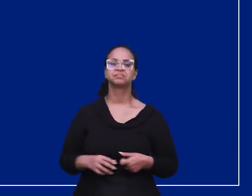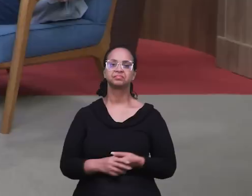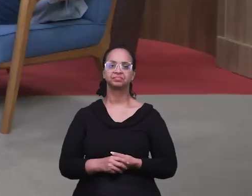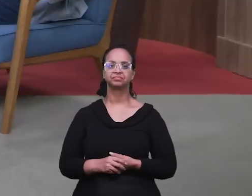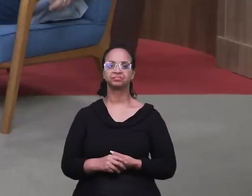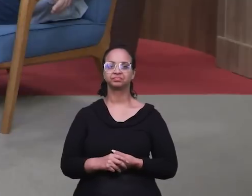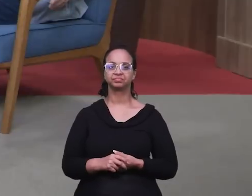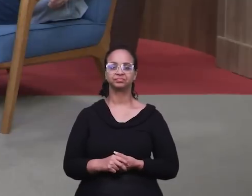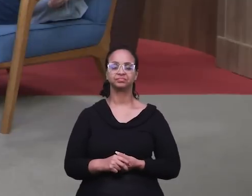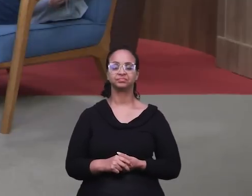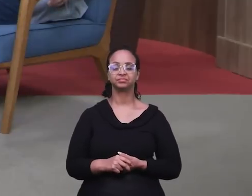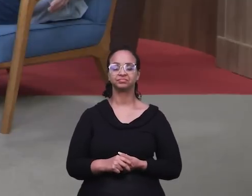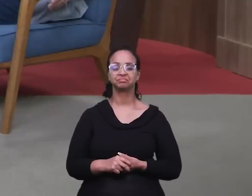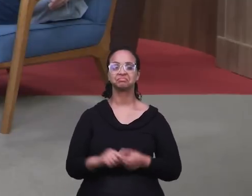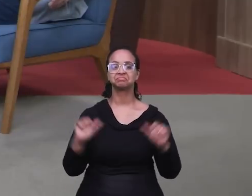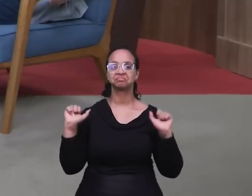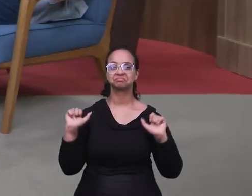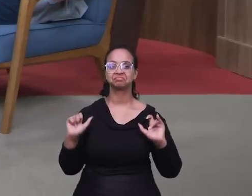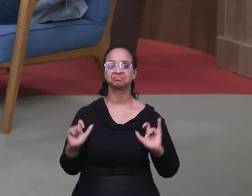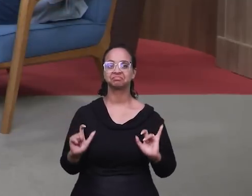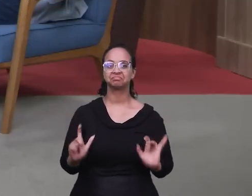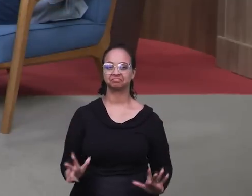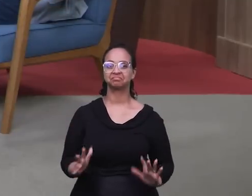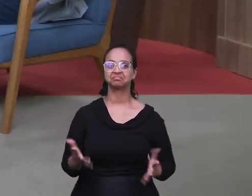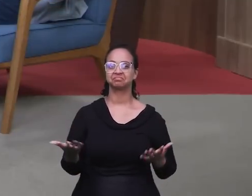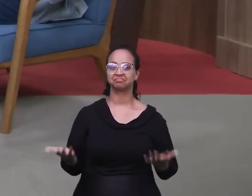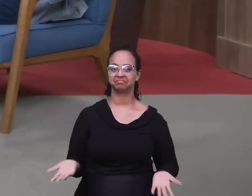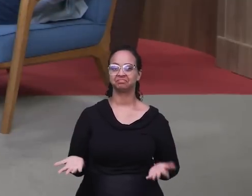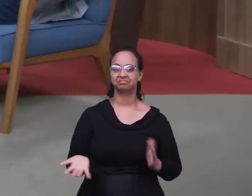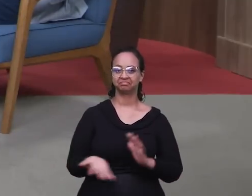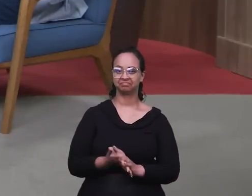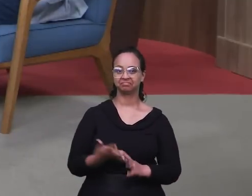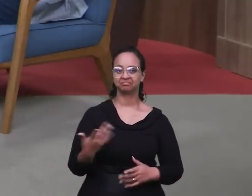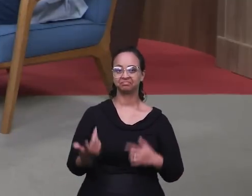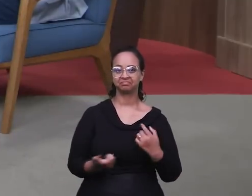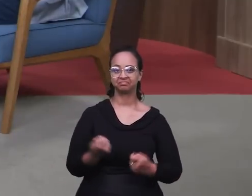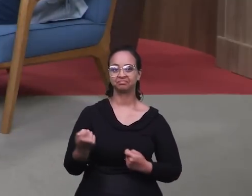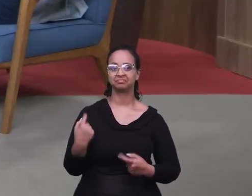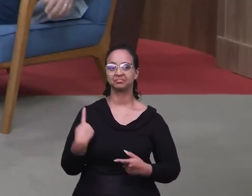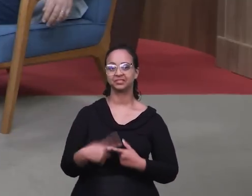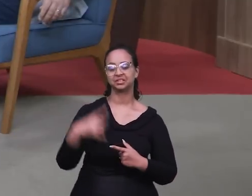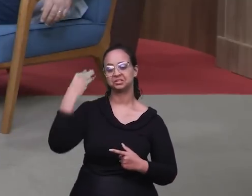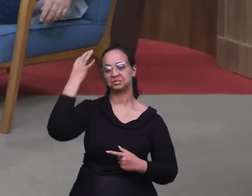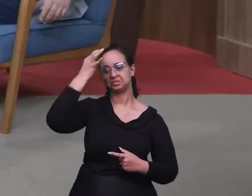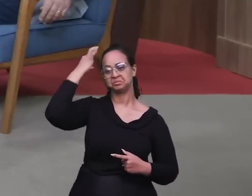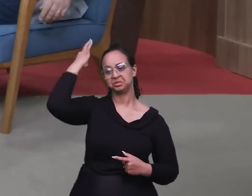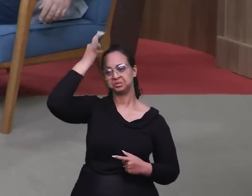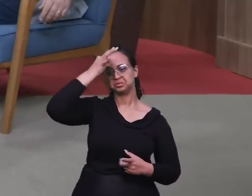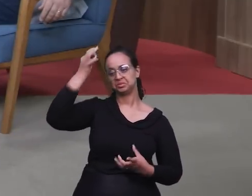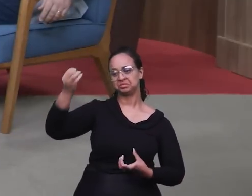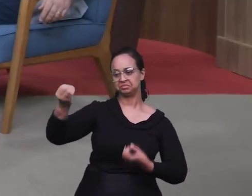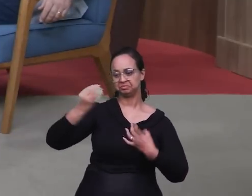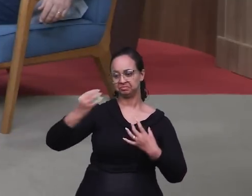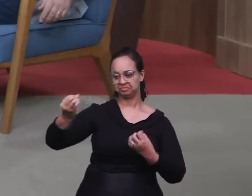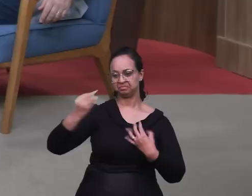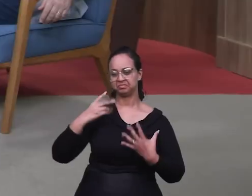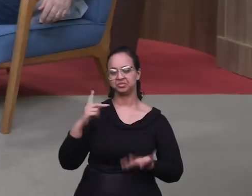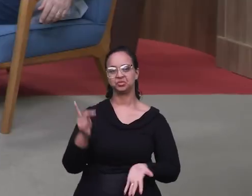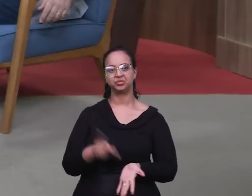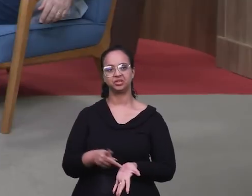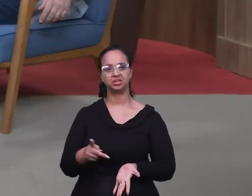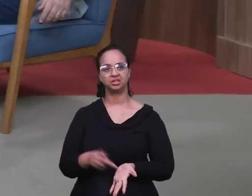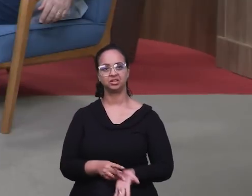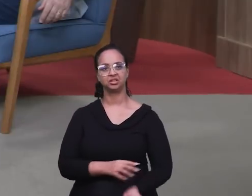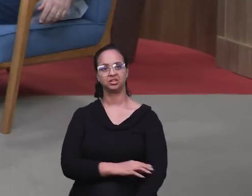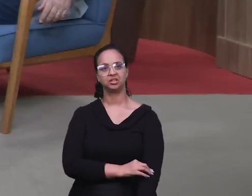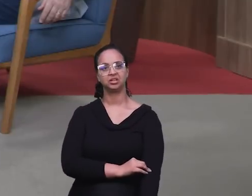espiritual. Glória a Jesus, que bênção, Daniel. A gente vê que aquilo que o Espírito Santo está fazendo está de fato contribuindo para os irmãos, né? É